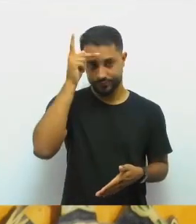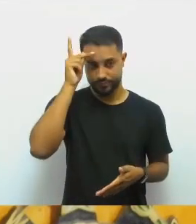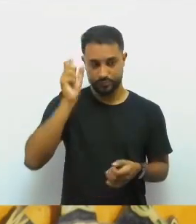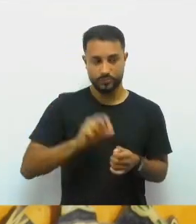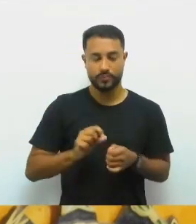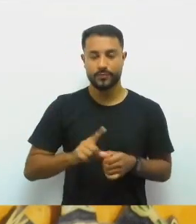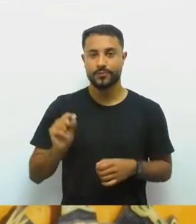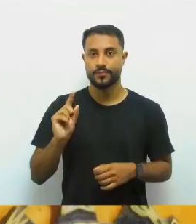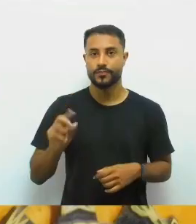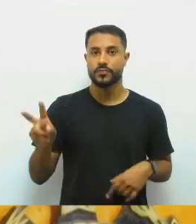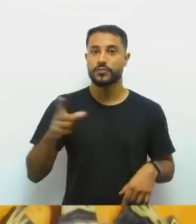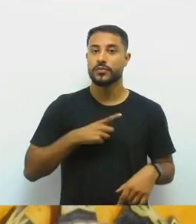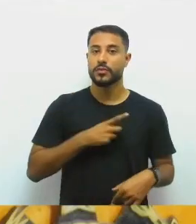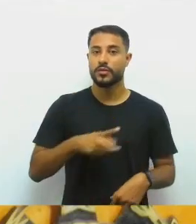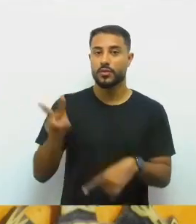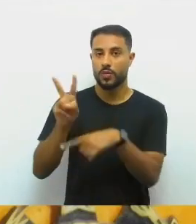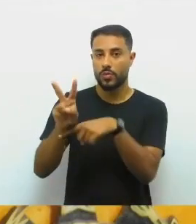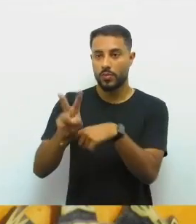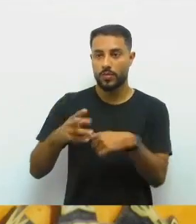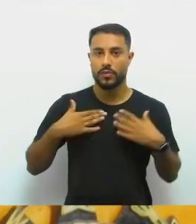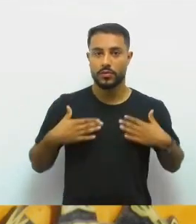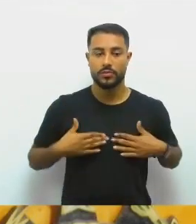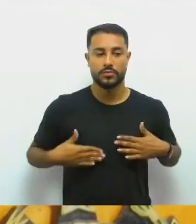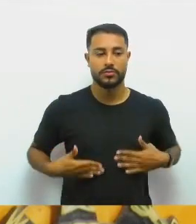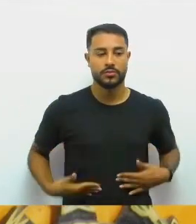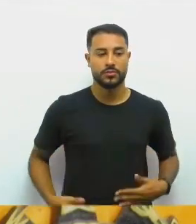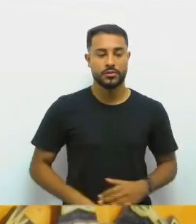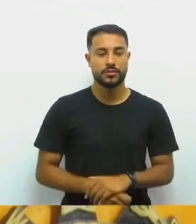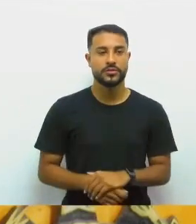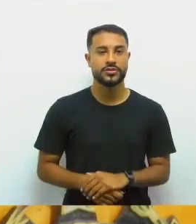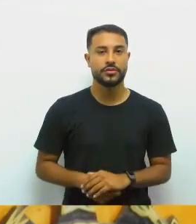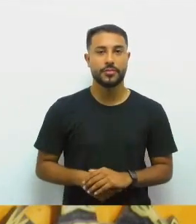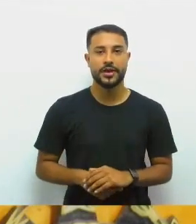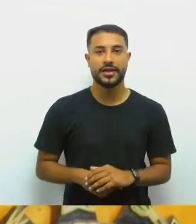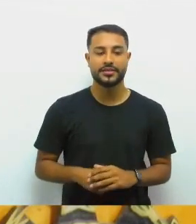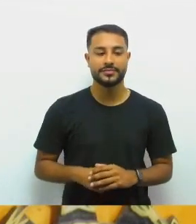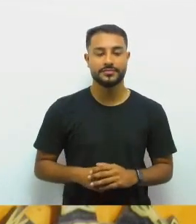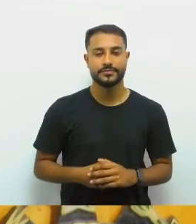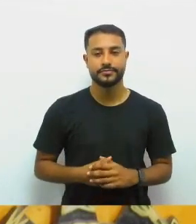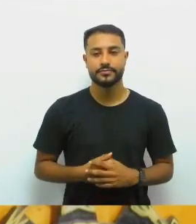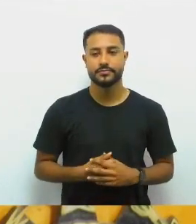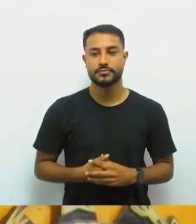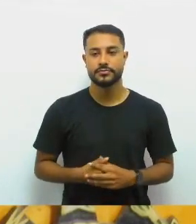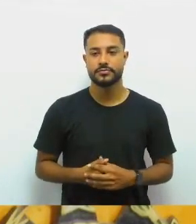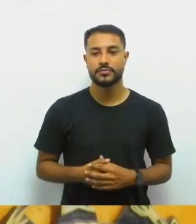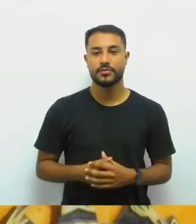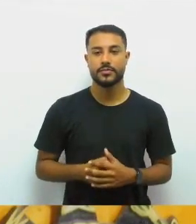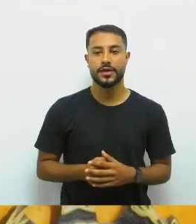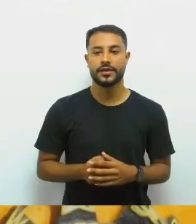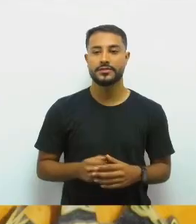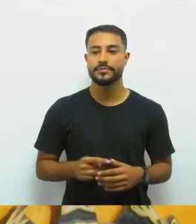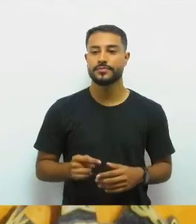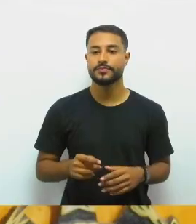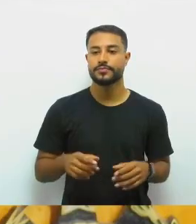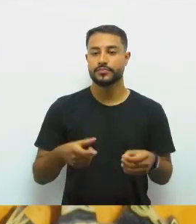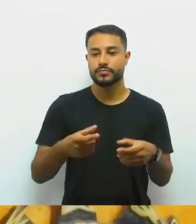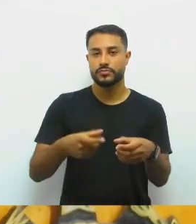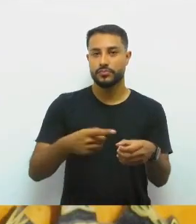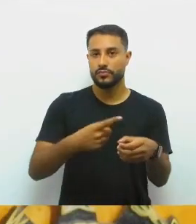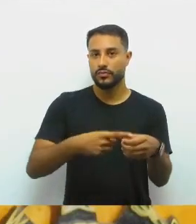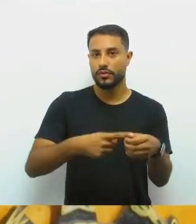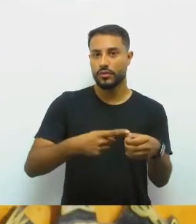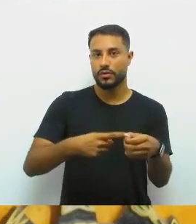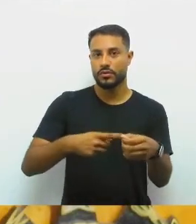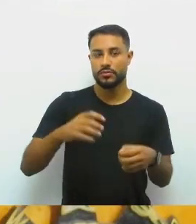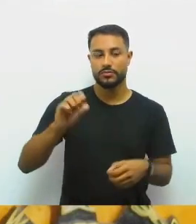guarda-corpo na cabeceira da galeria localizada na Avenida das Caravelas, ao lado do bairro do Senhor Fernando, na região da Santa Rita 2, no bairro Santa